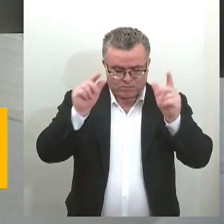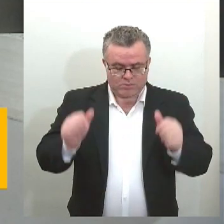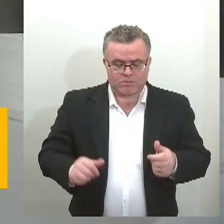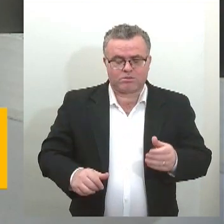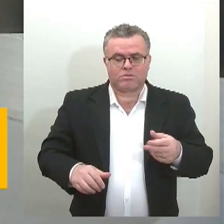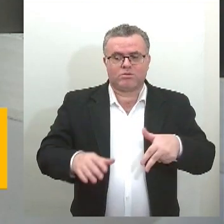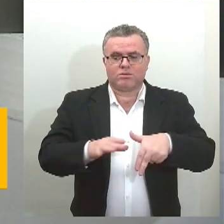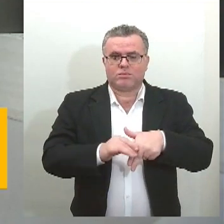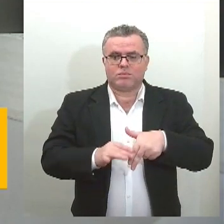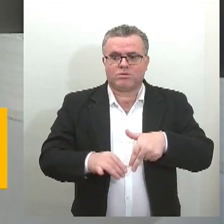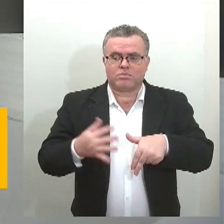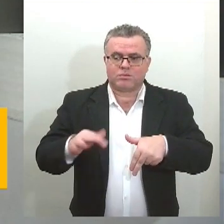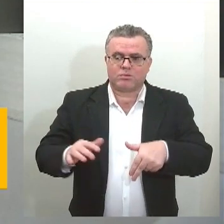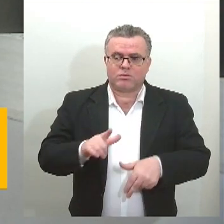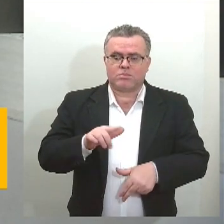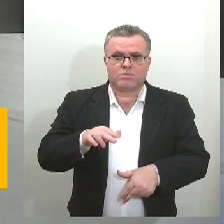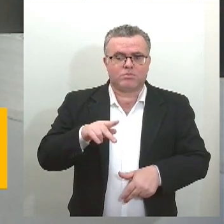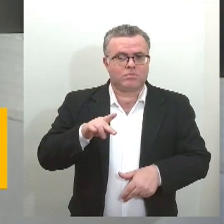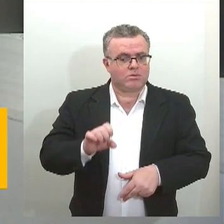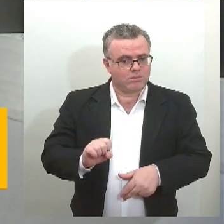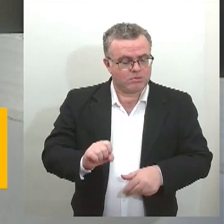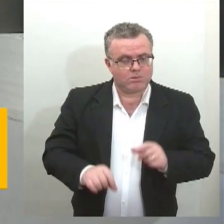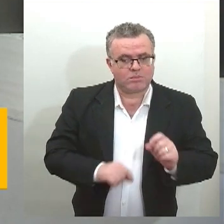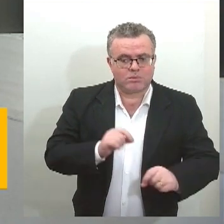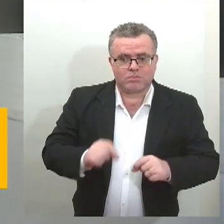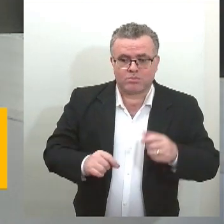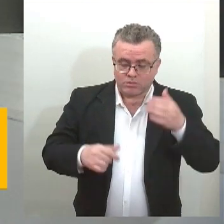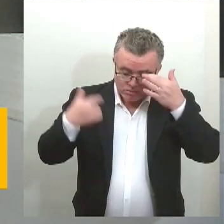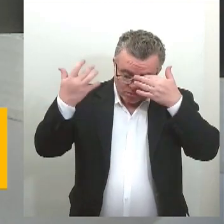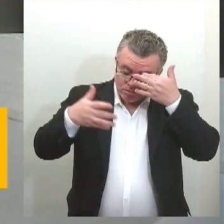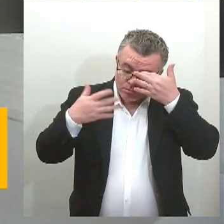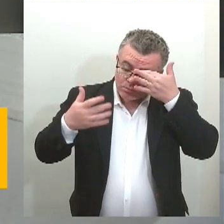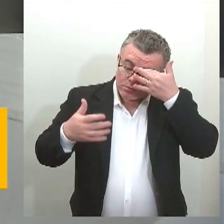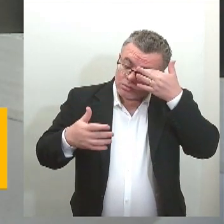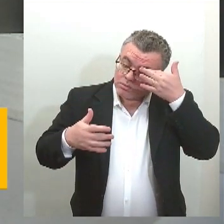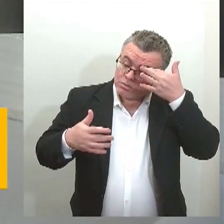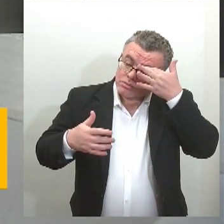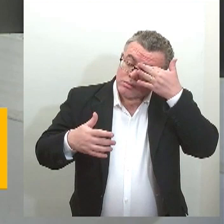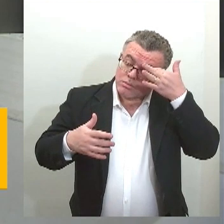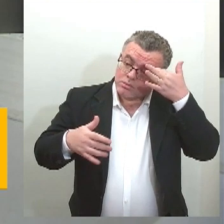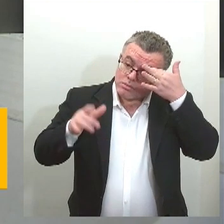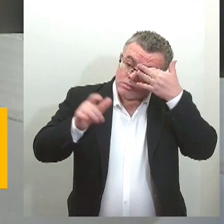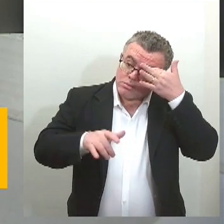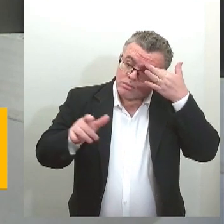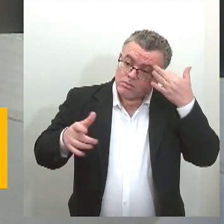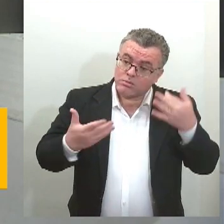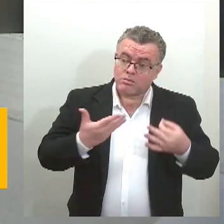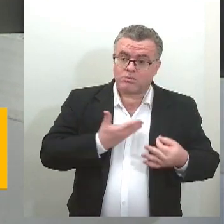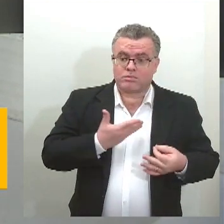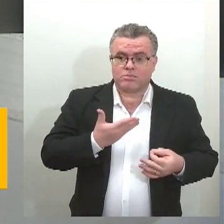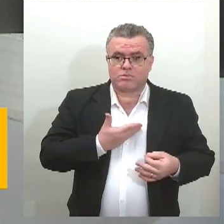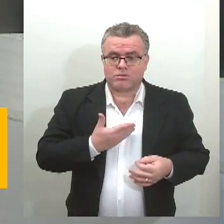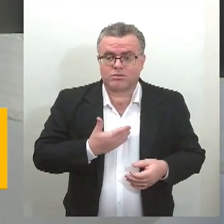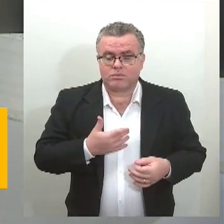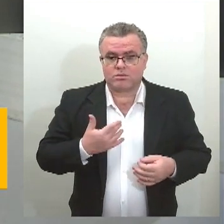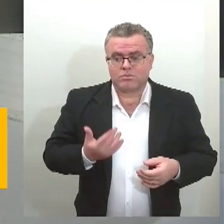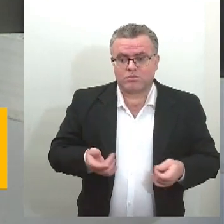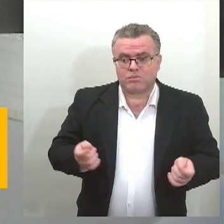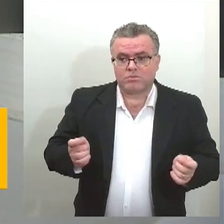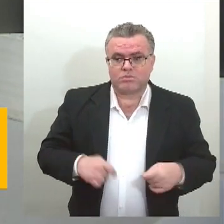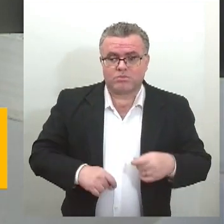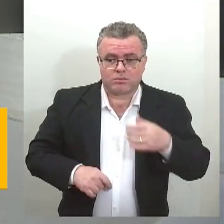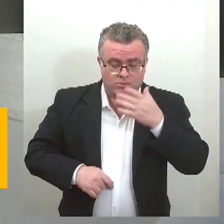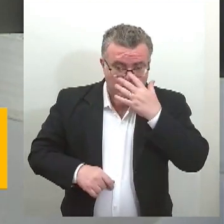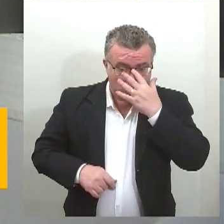lúpus. Entre os palestrantes estarão representantes da Associação dos Amigos e Pessoas com Lúpus do Vale do São Francisco,